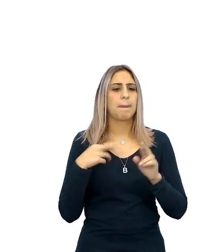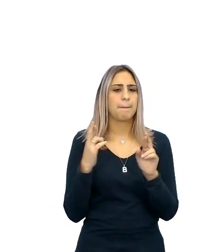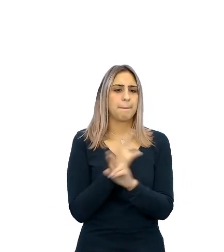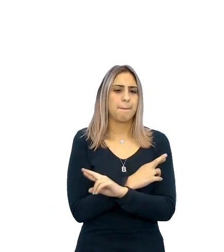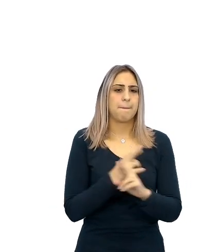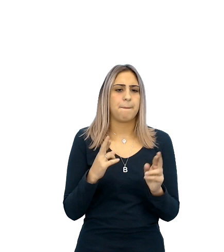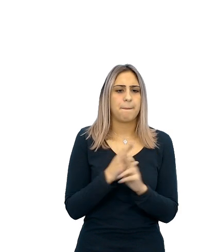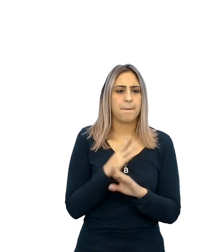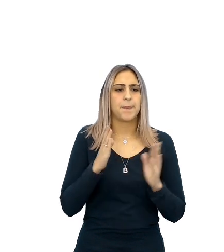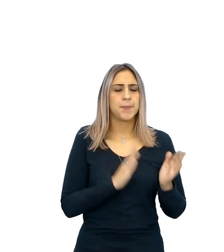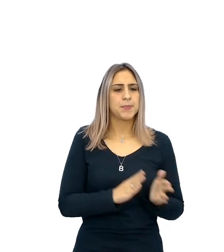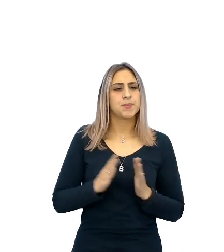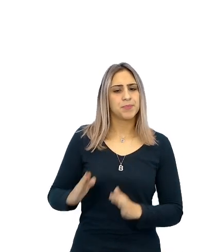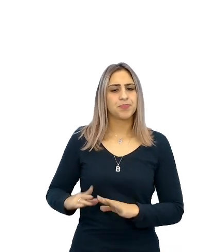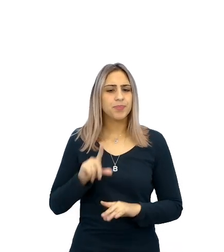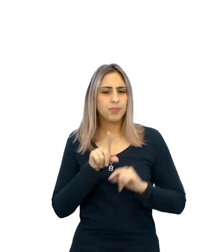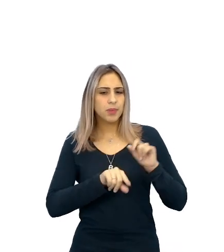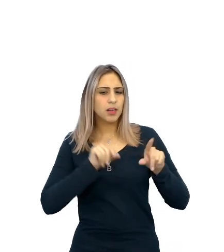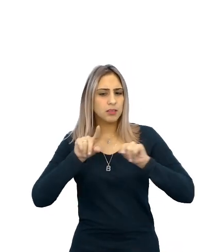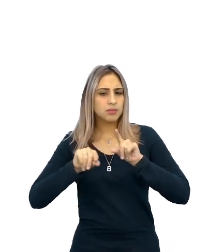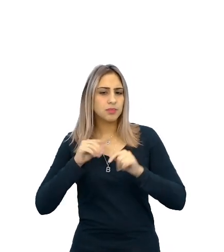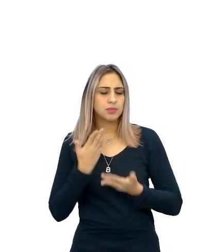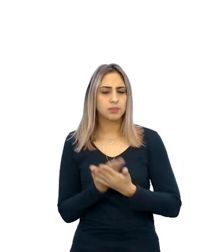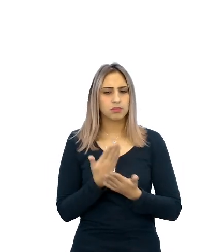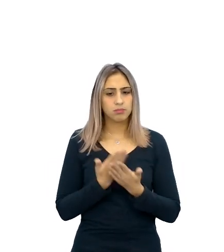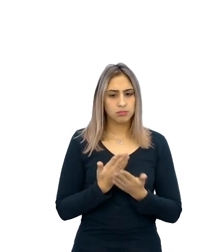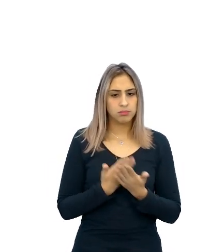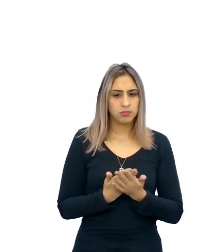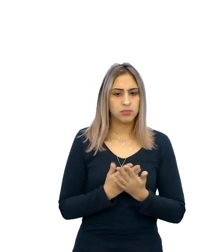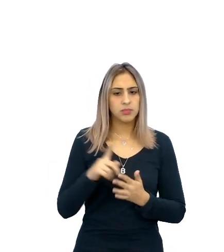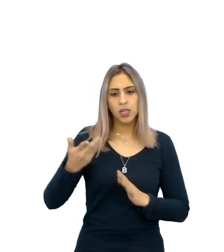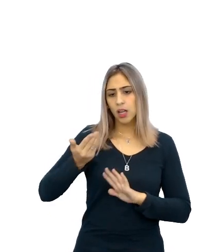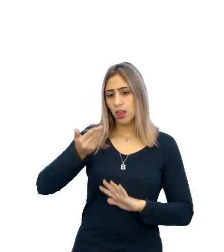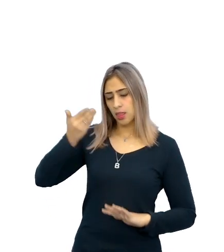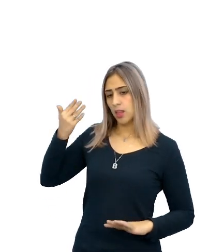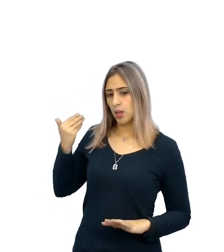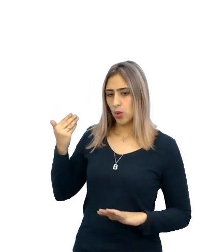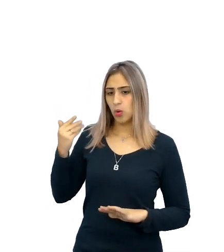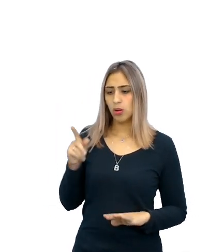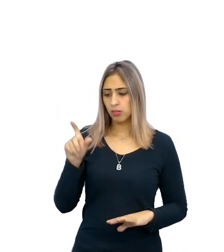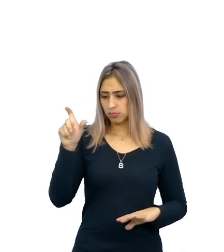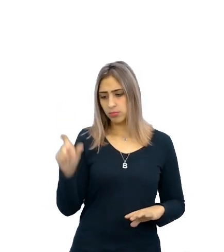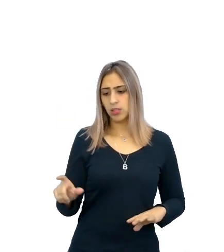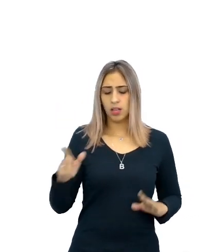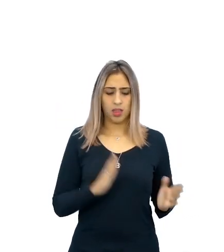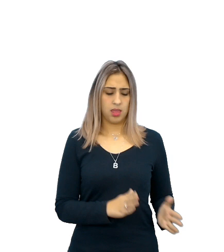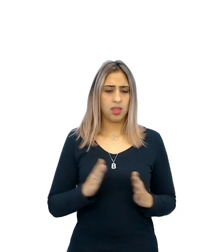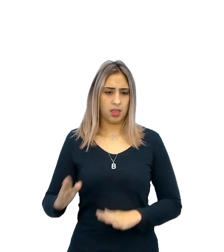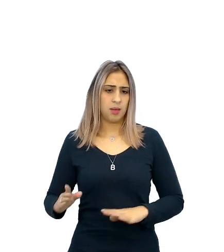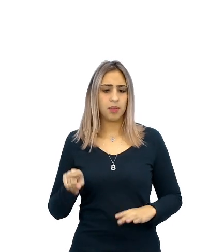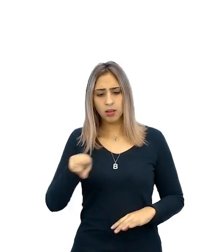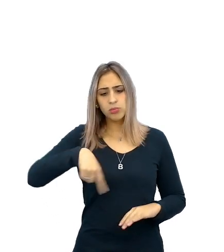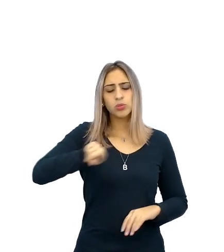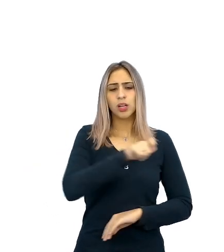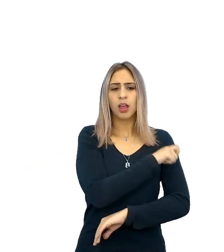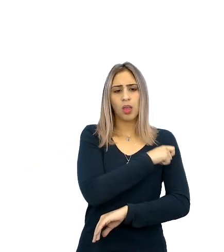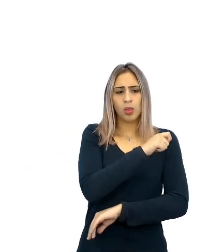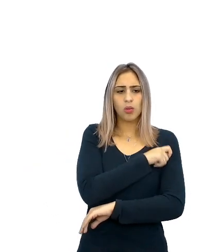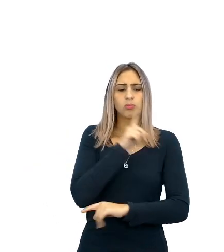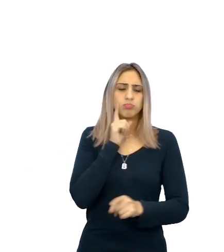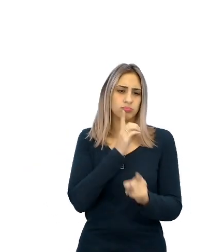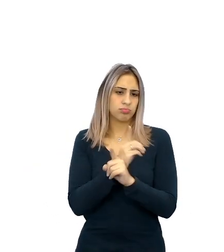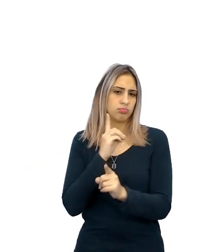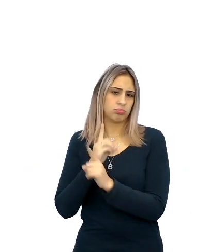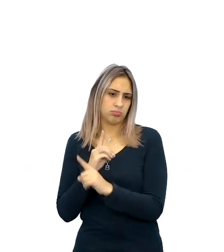relacionadas a etapas de escolarização anteriores àquela etapa em que os estudantes se